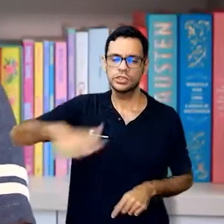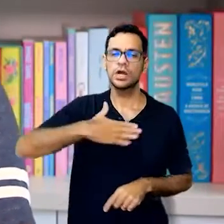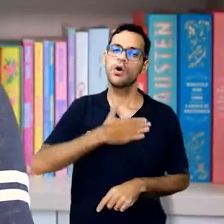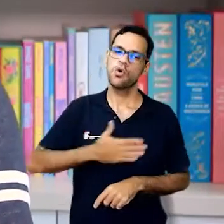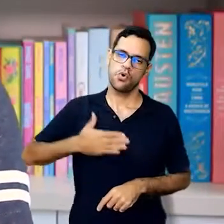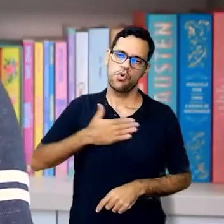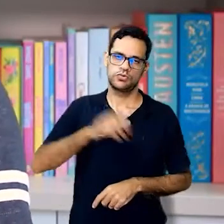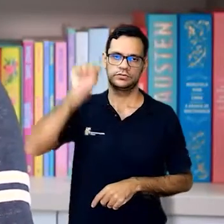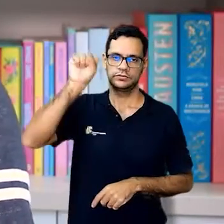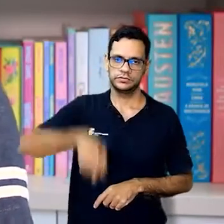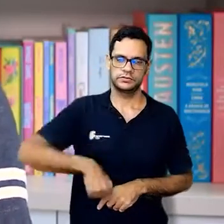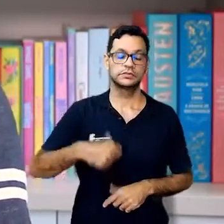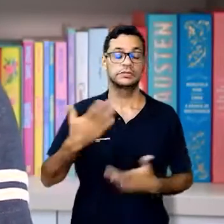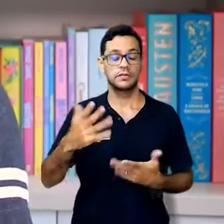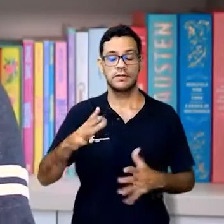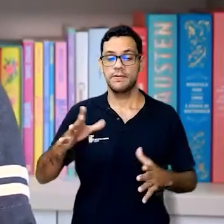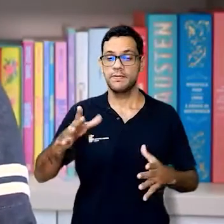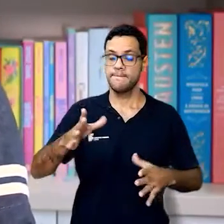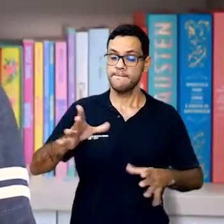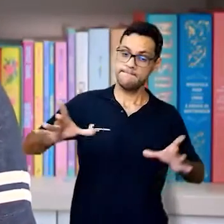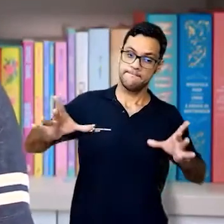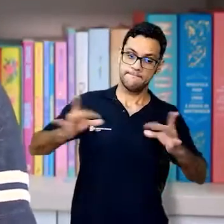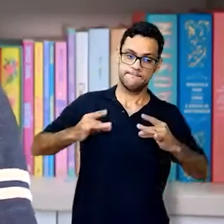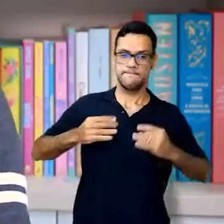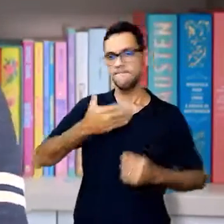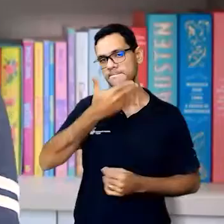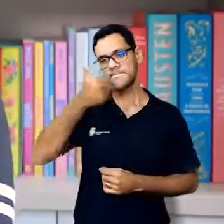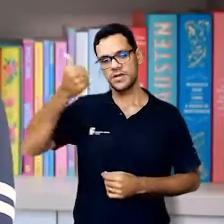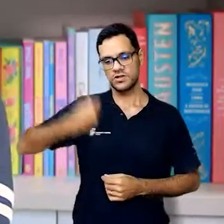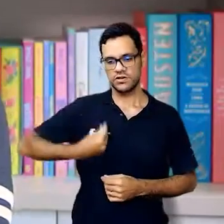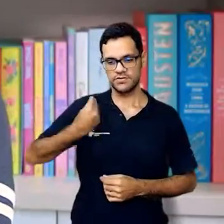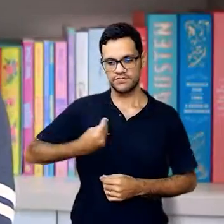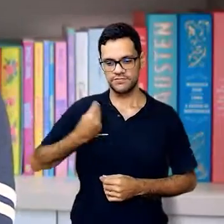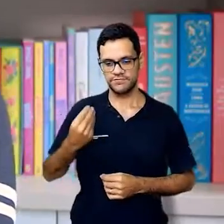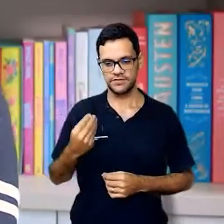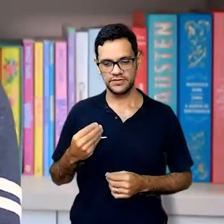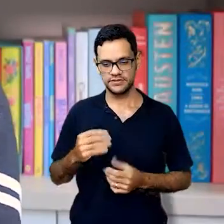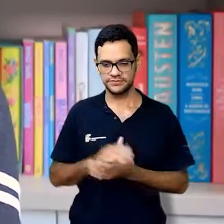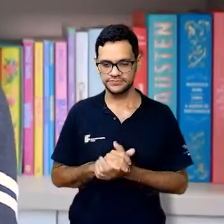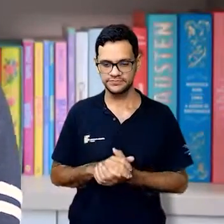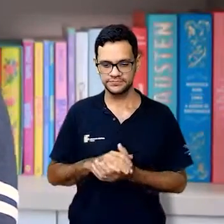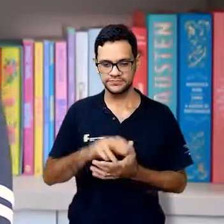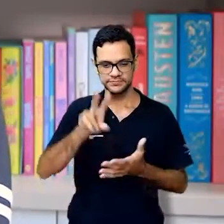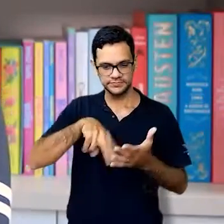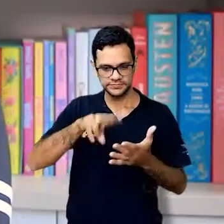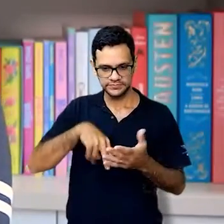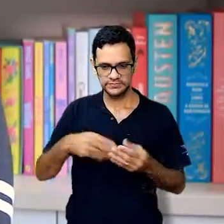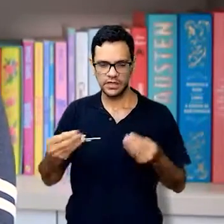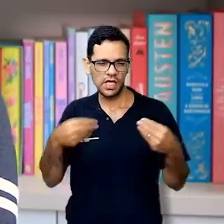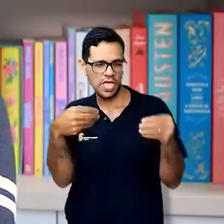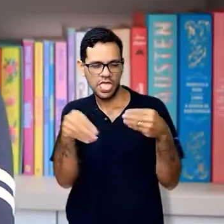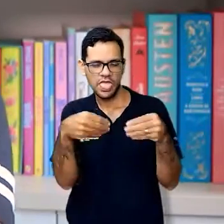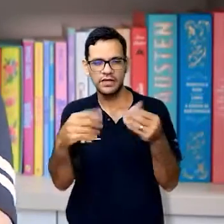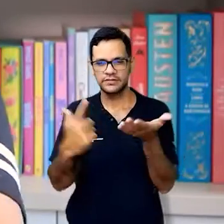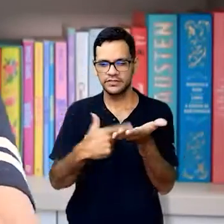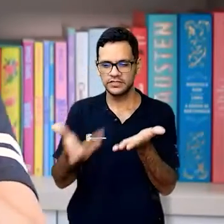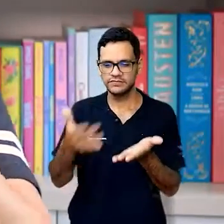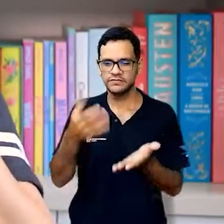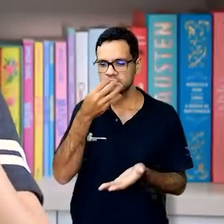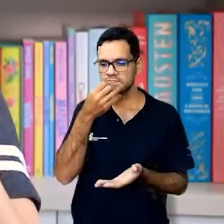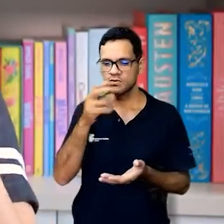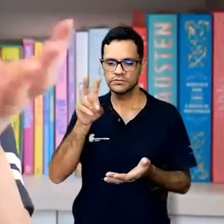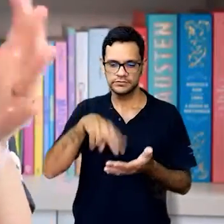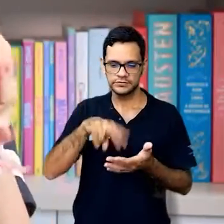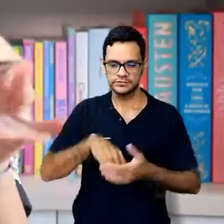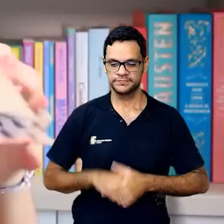No geral, é um livro que eu gostei muito e que se tornou um dos favoritos da vida. E essa edição, gente, que bonitinha, né? Ela é toda gostosinha de ler também, toda maleável,